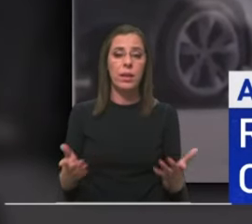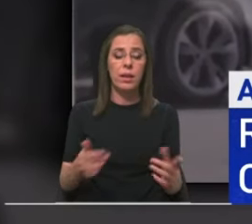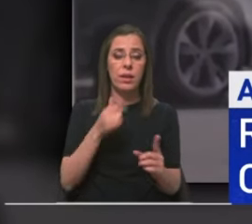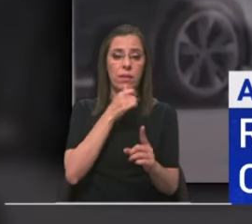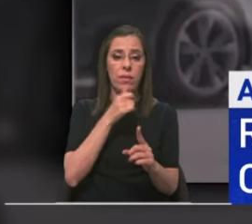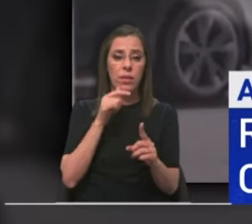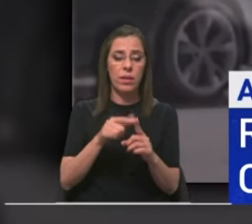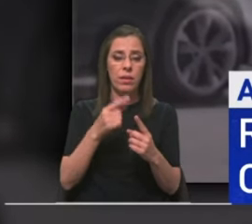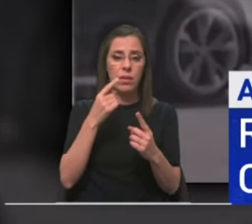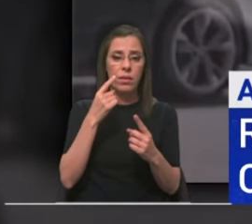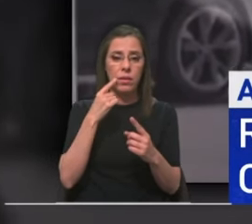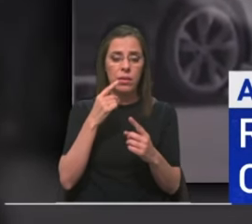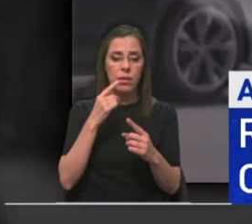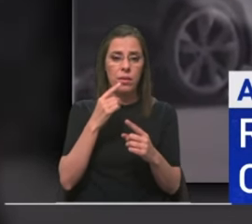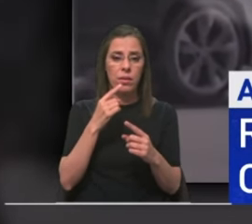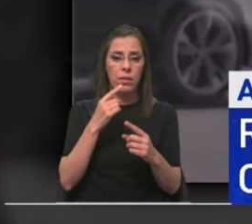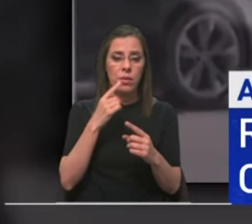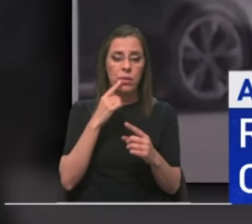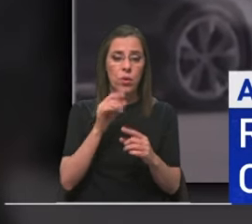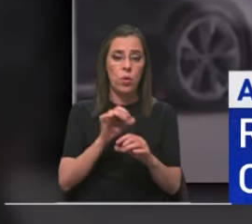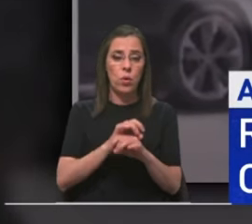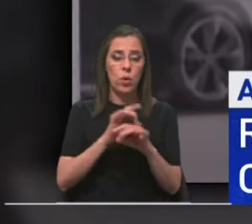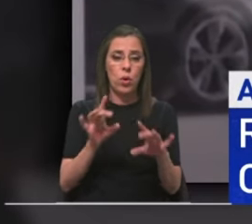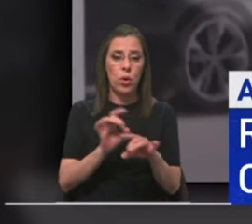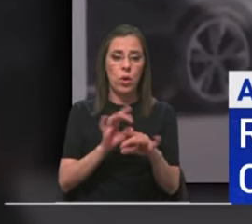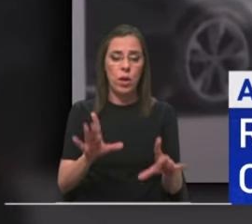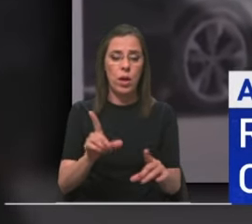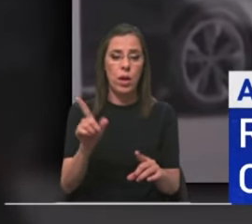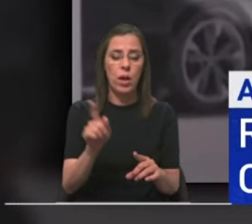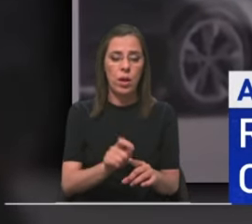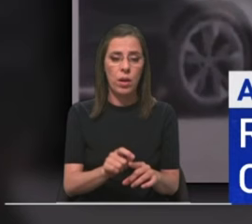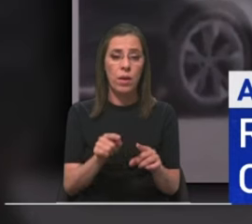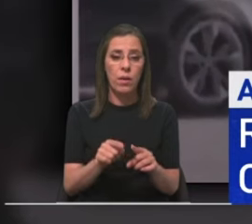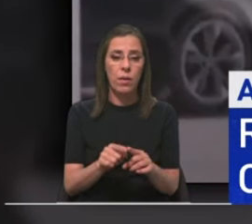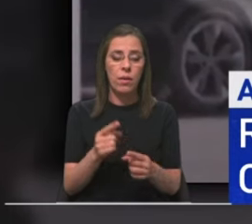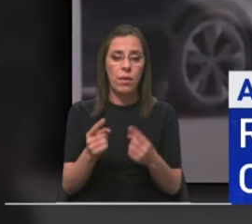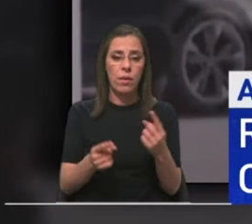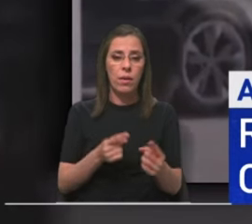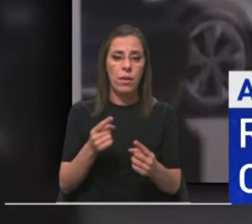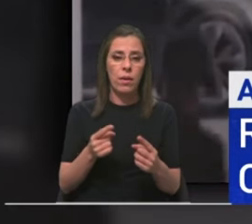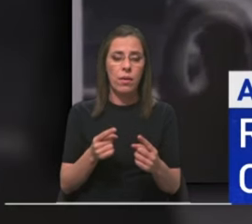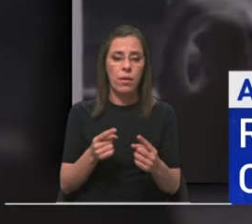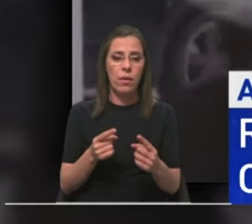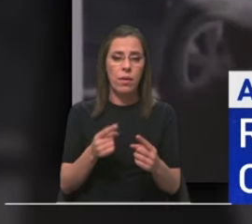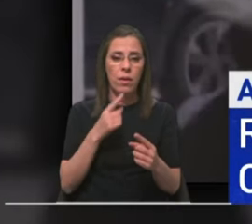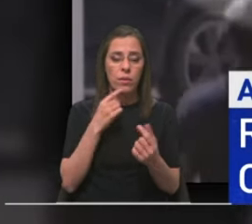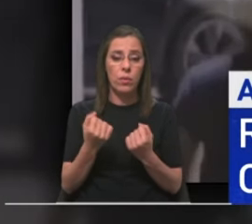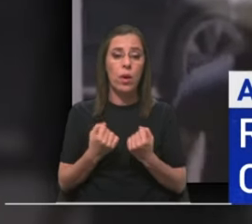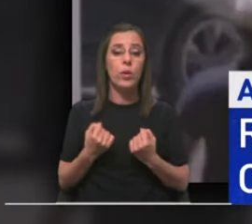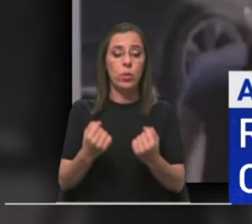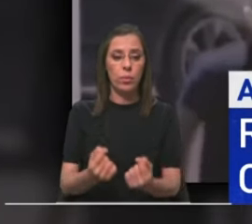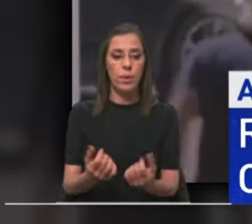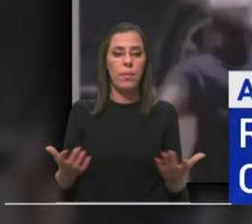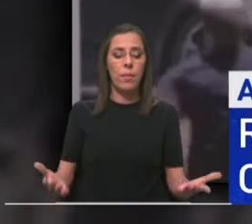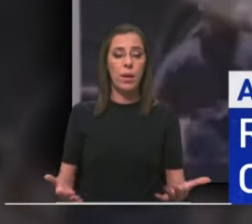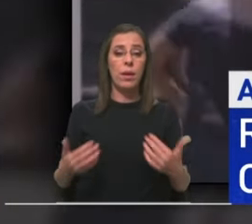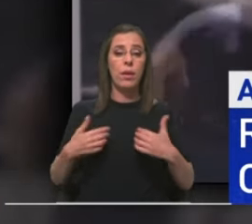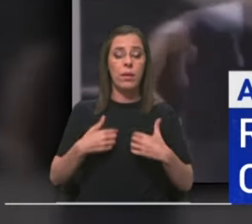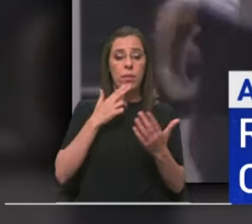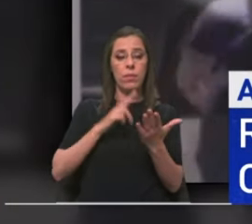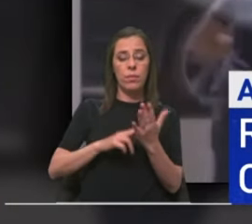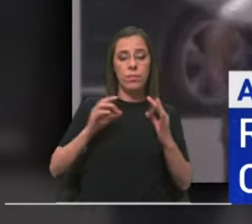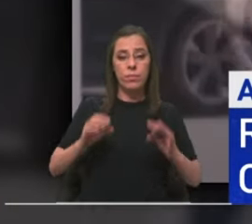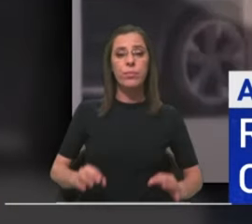vítima esteve hospitalizada quase um mês e fui sujeito a algumas cirurgias devido ao atropelamento. Sim. Eu,